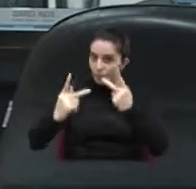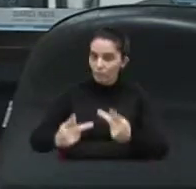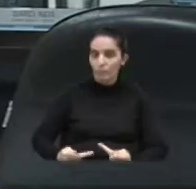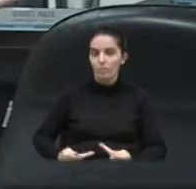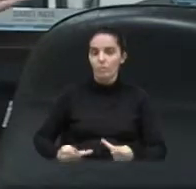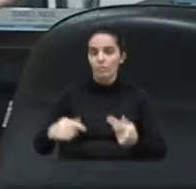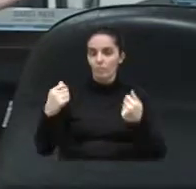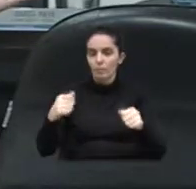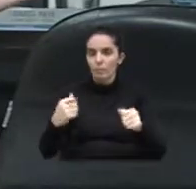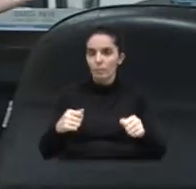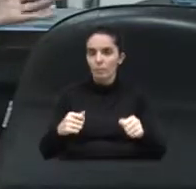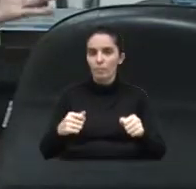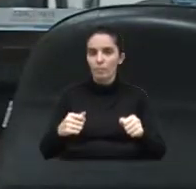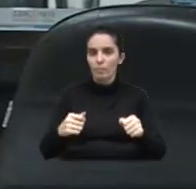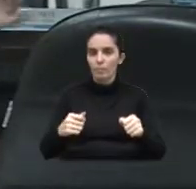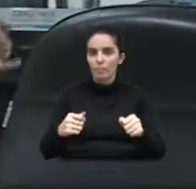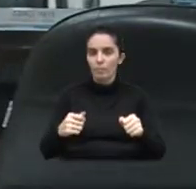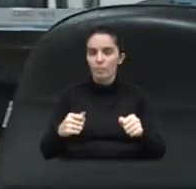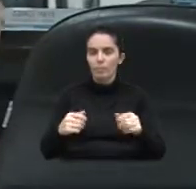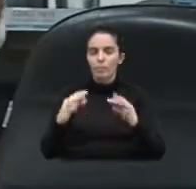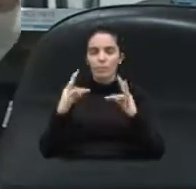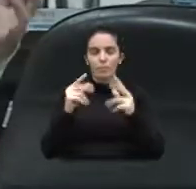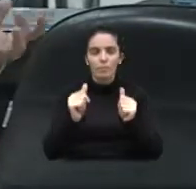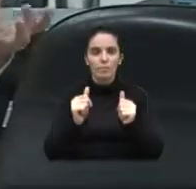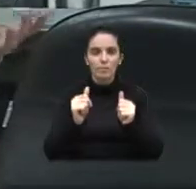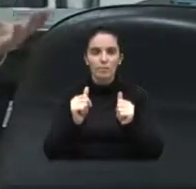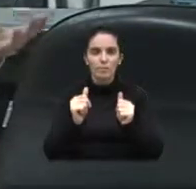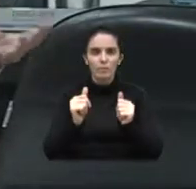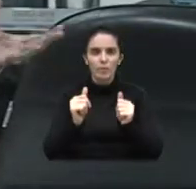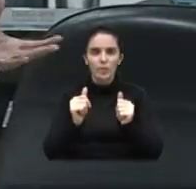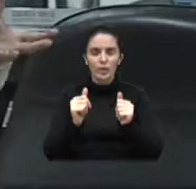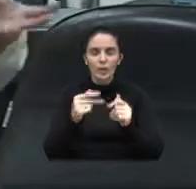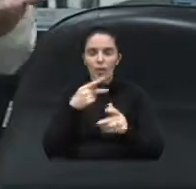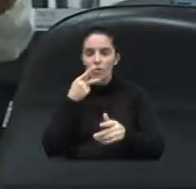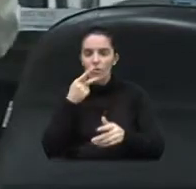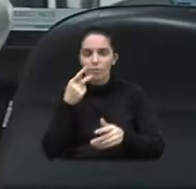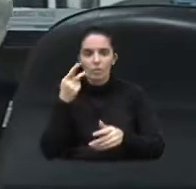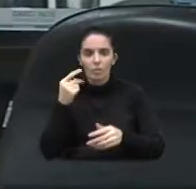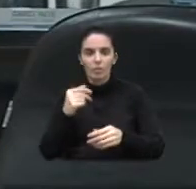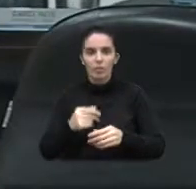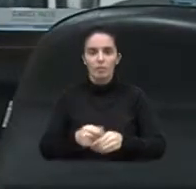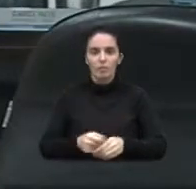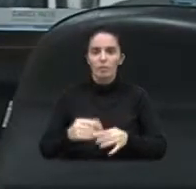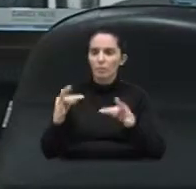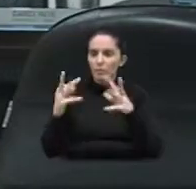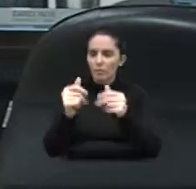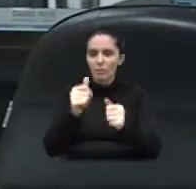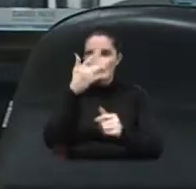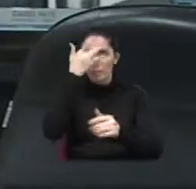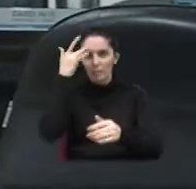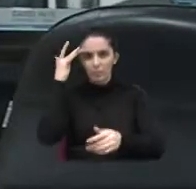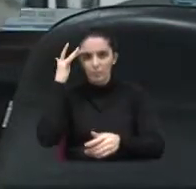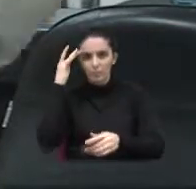rótulos já existentes. Nós estamos numa construção aqui no Brasil, os direitos humanos eles são novos dentro do